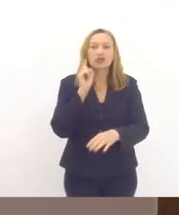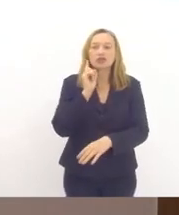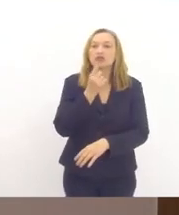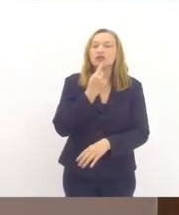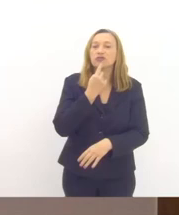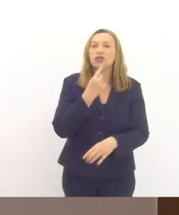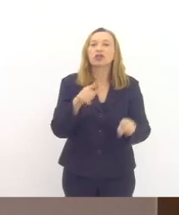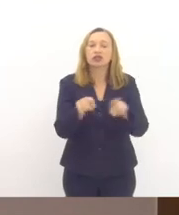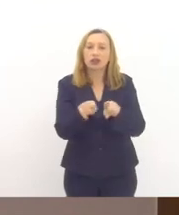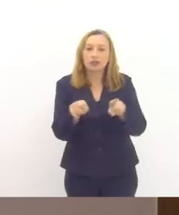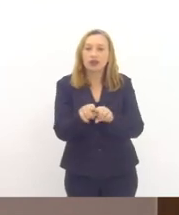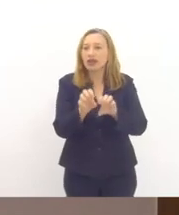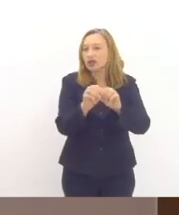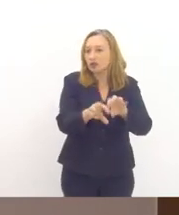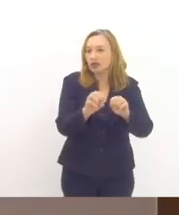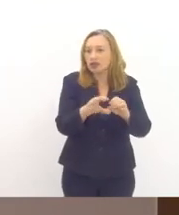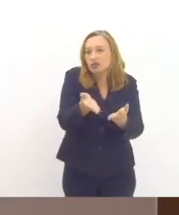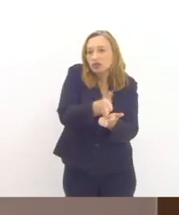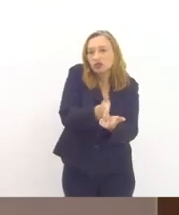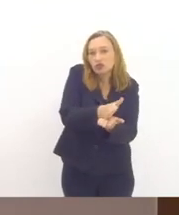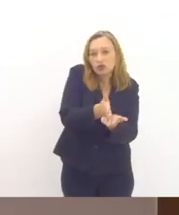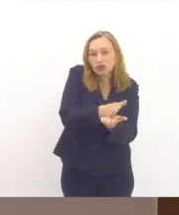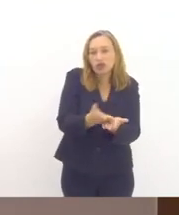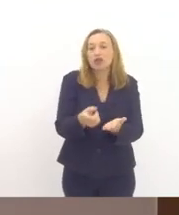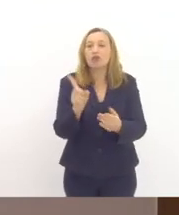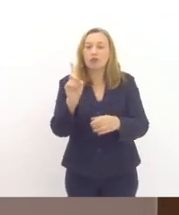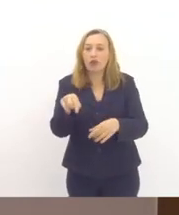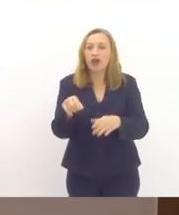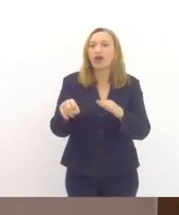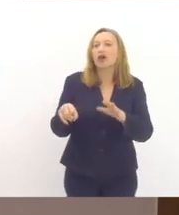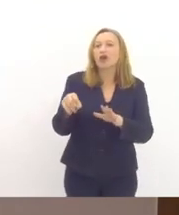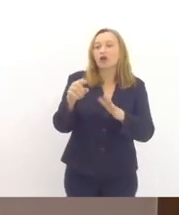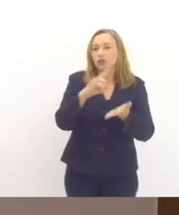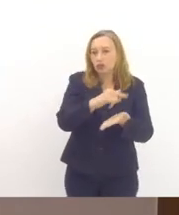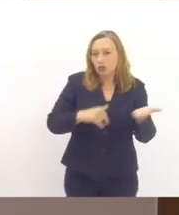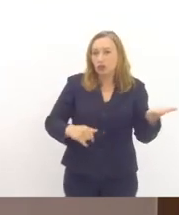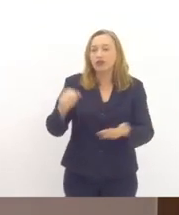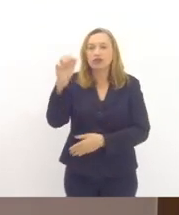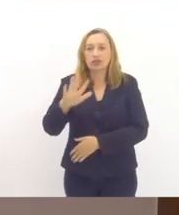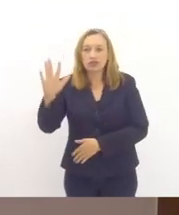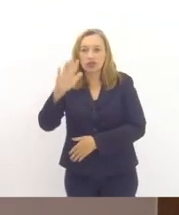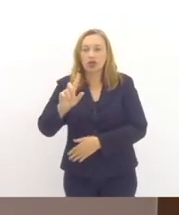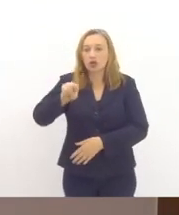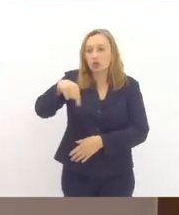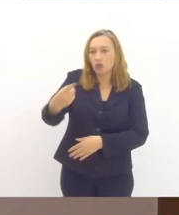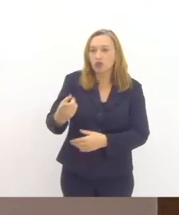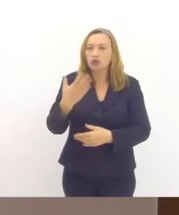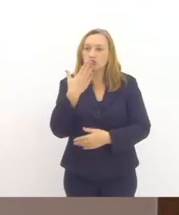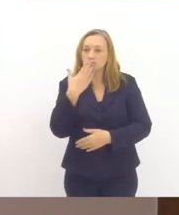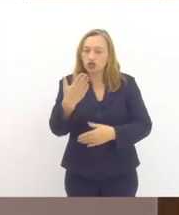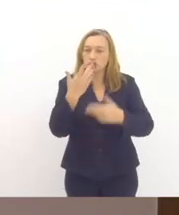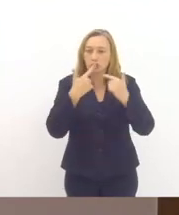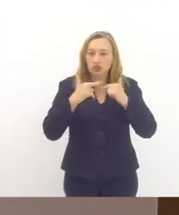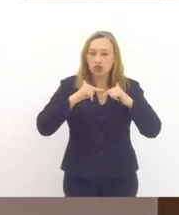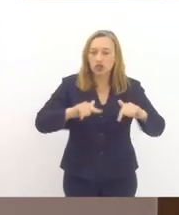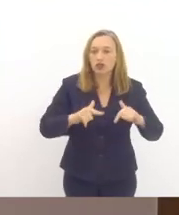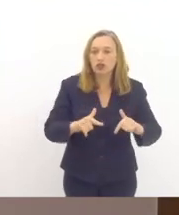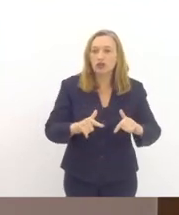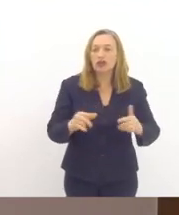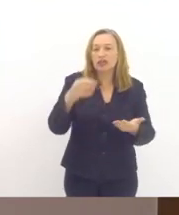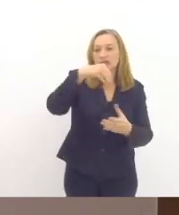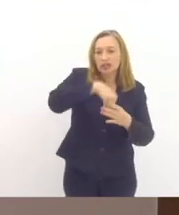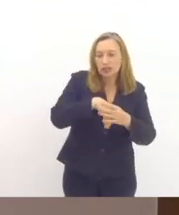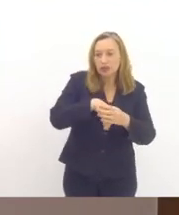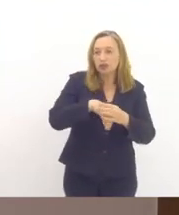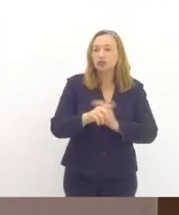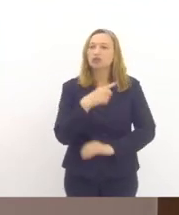de fronteiras, como ele é um documento nacional, e de muitas outras situações de línguas presentes no nosso país e na